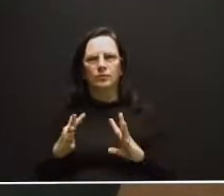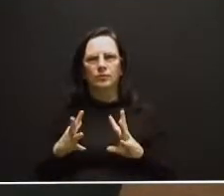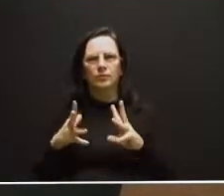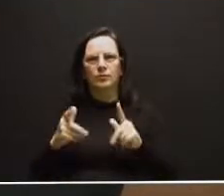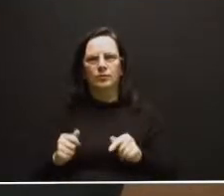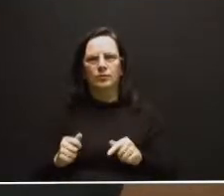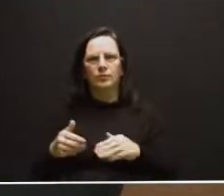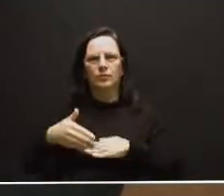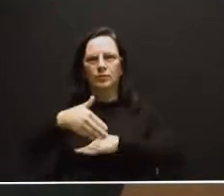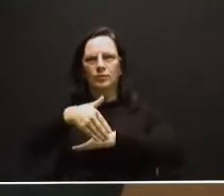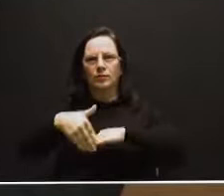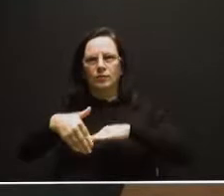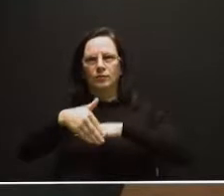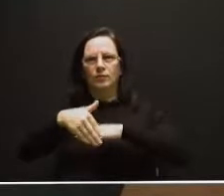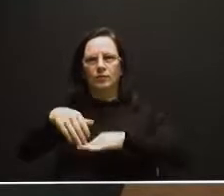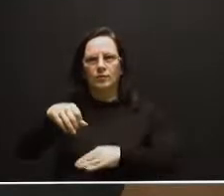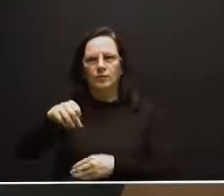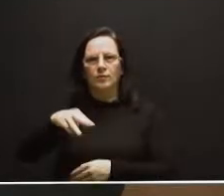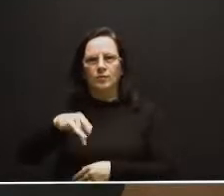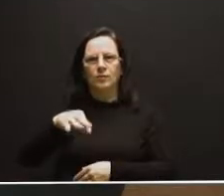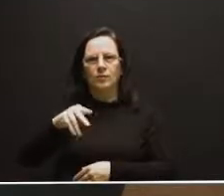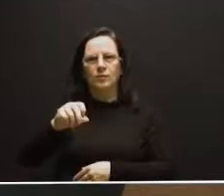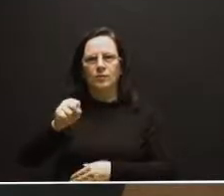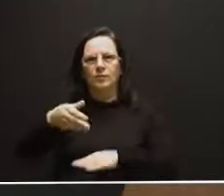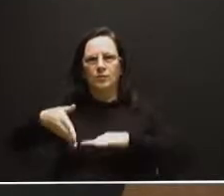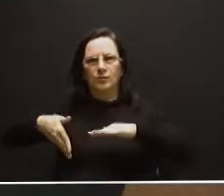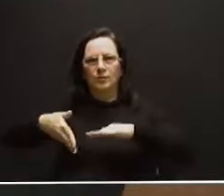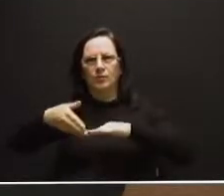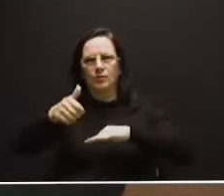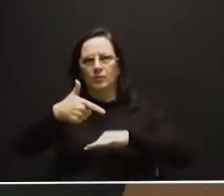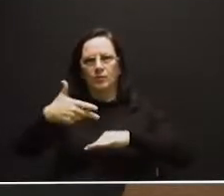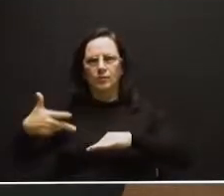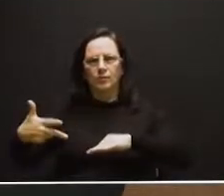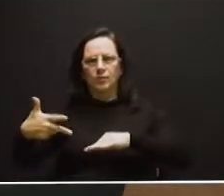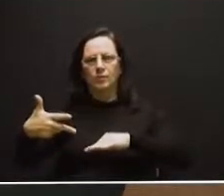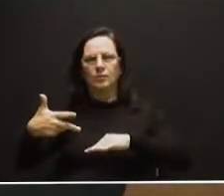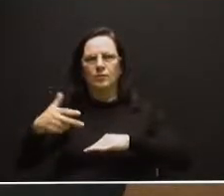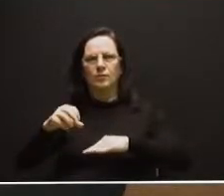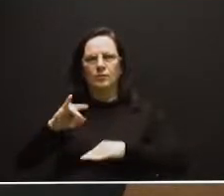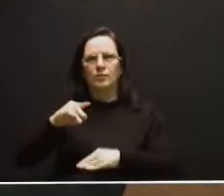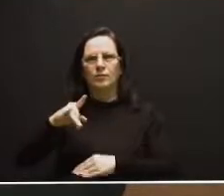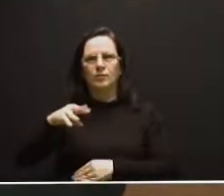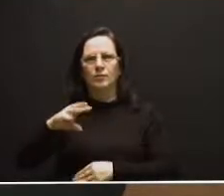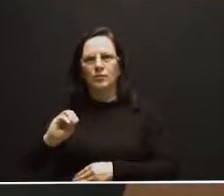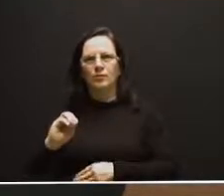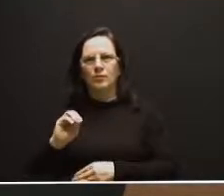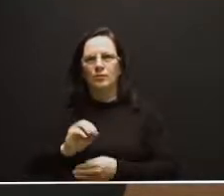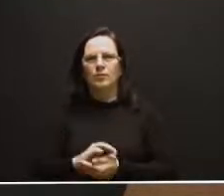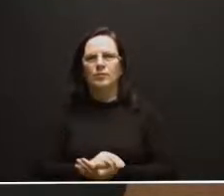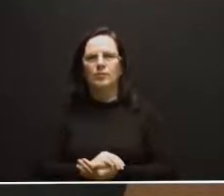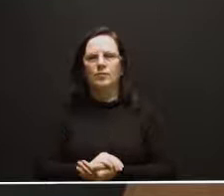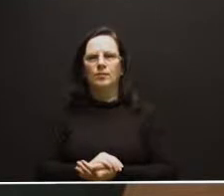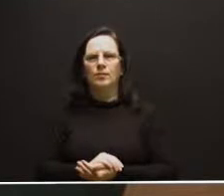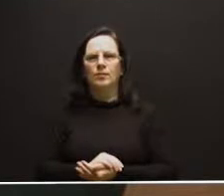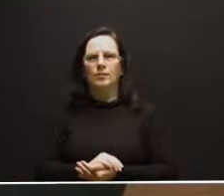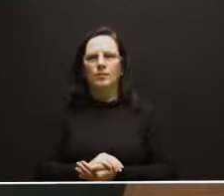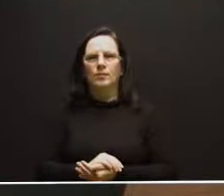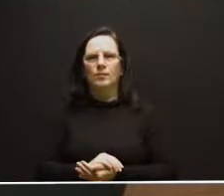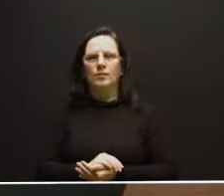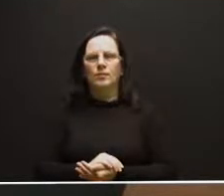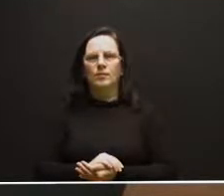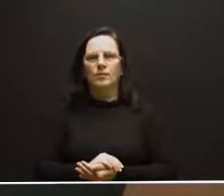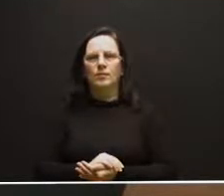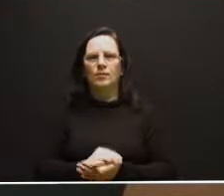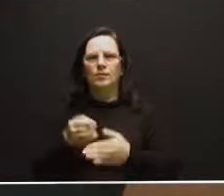da avenida martins fontes com a rua 13 de maio na vila nova em carência limpeza de